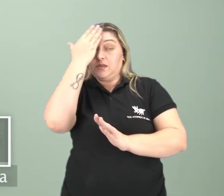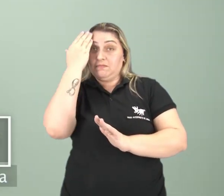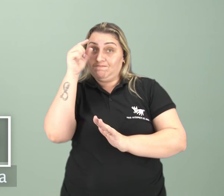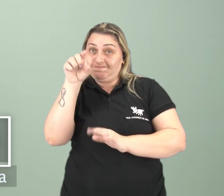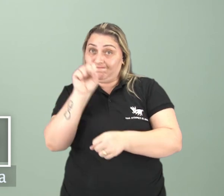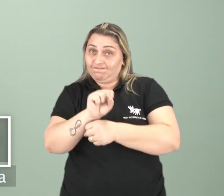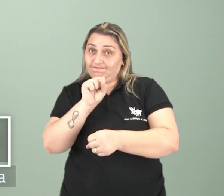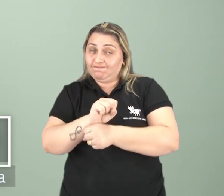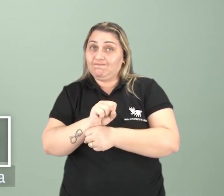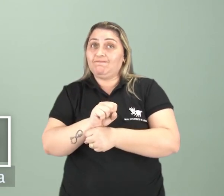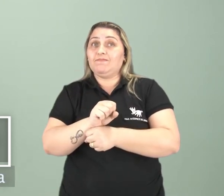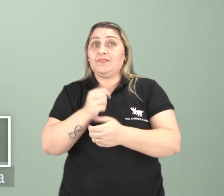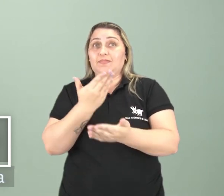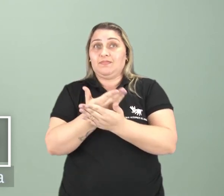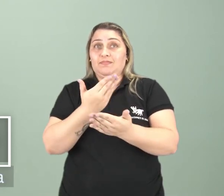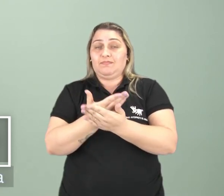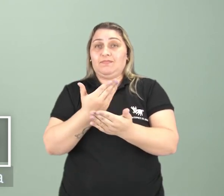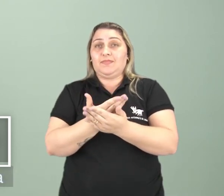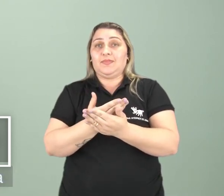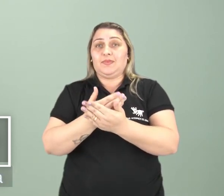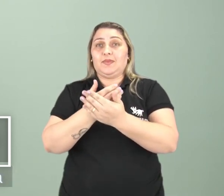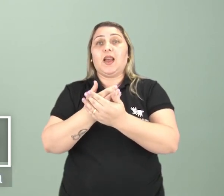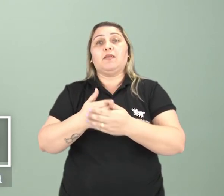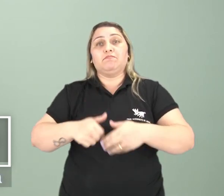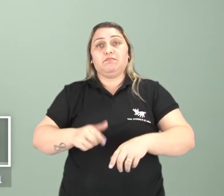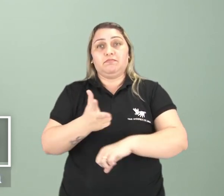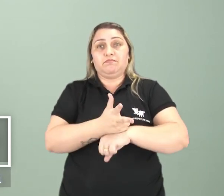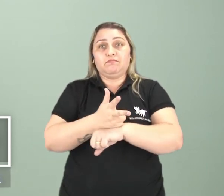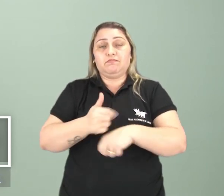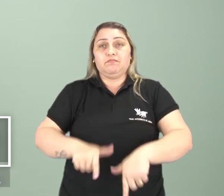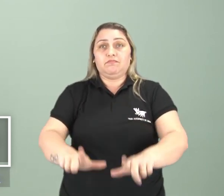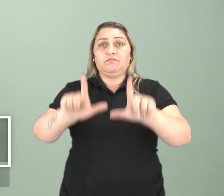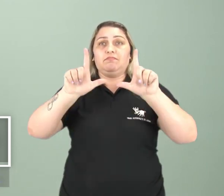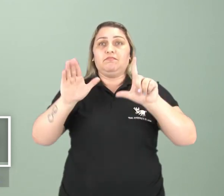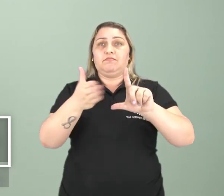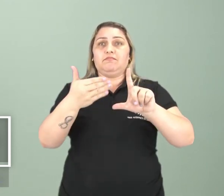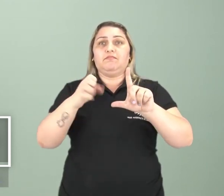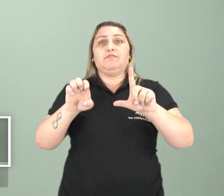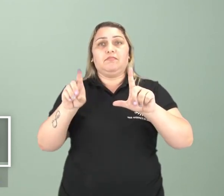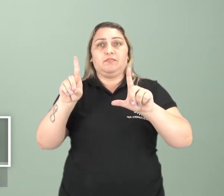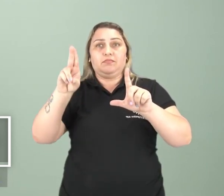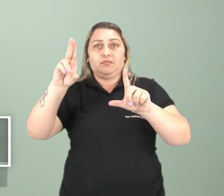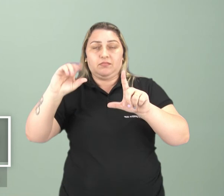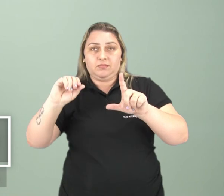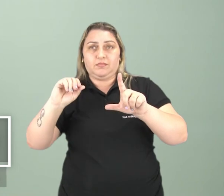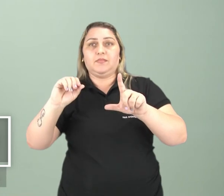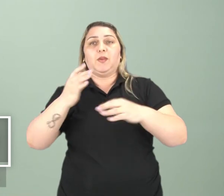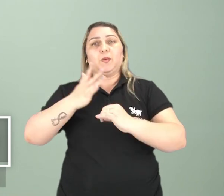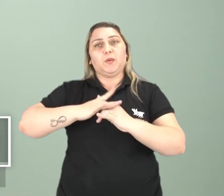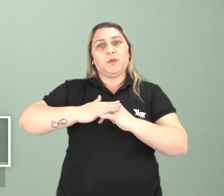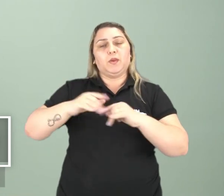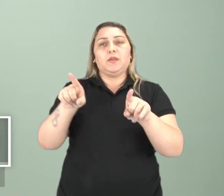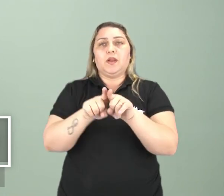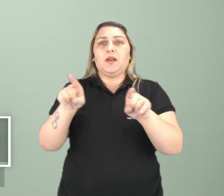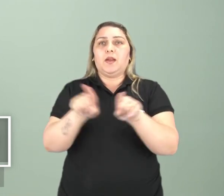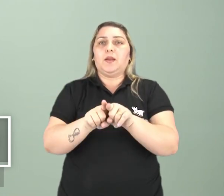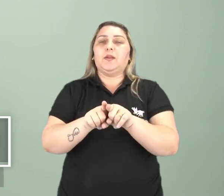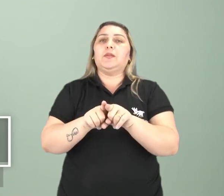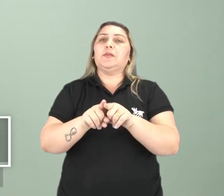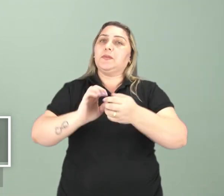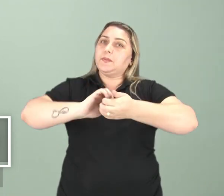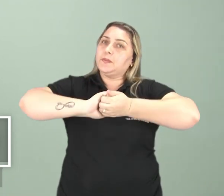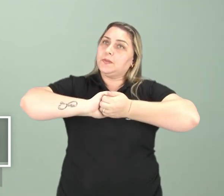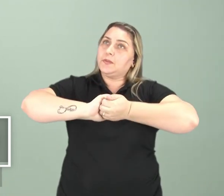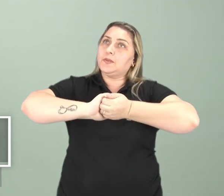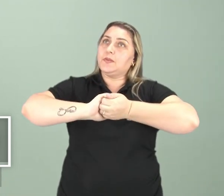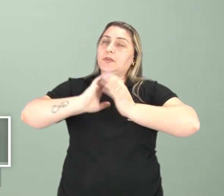então, nossa aula é essa. Acompanhe outras videoaulas e outros exercícios na plataforma Eduque, no canal do YouTube também. Eu deixo aqui os meus